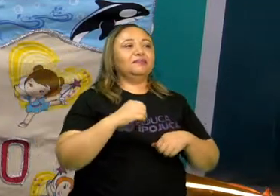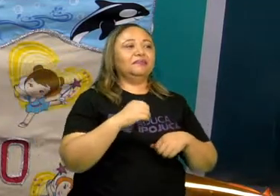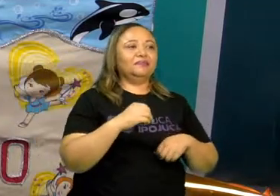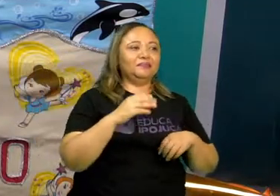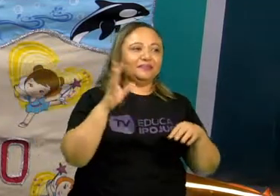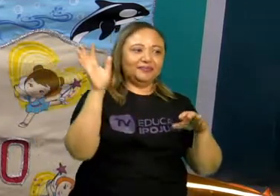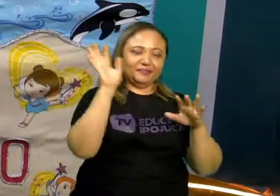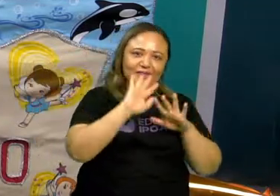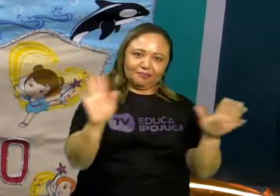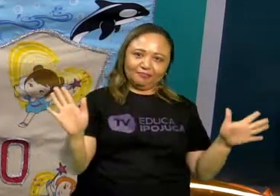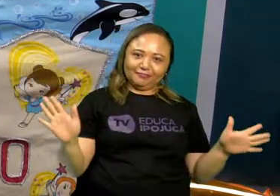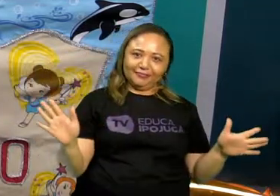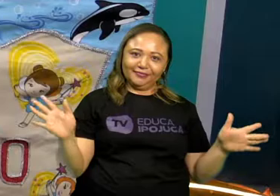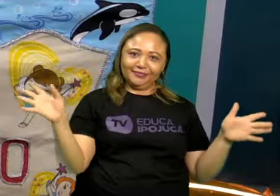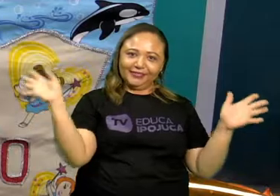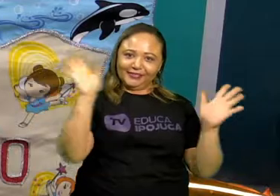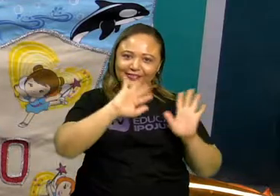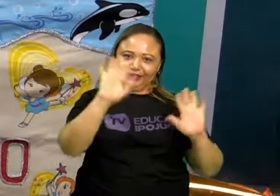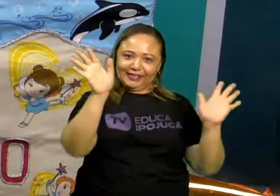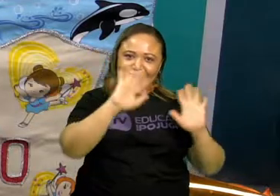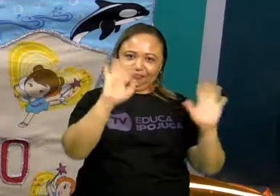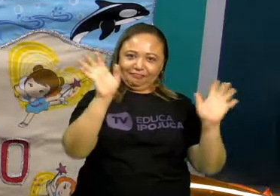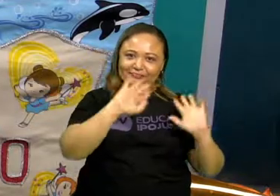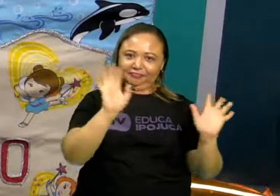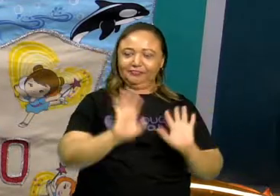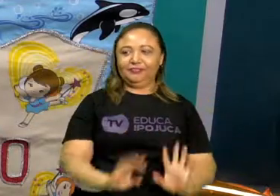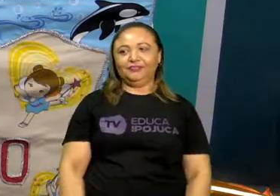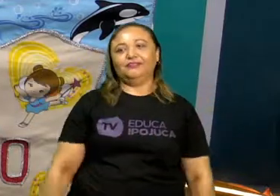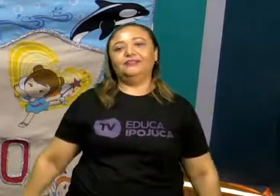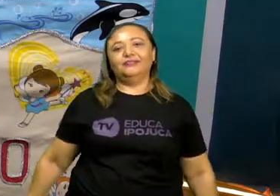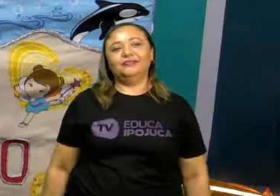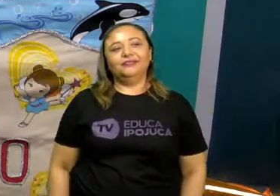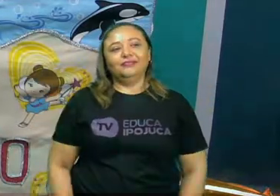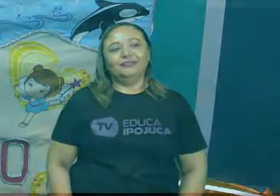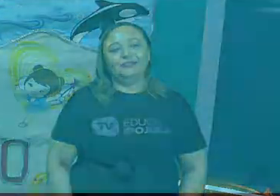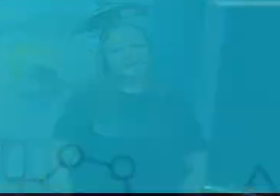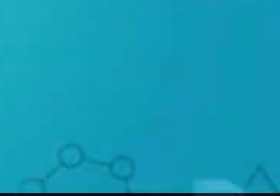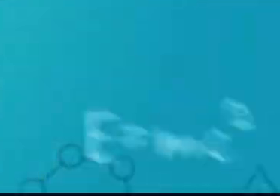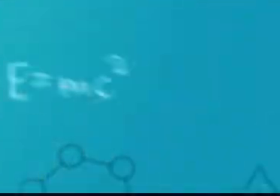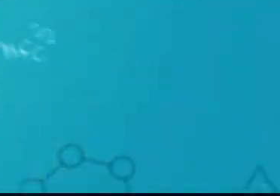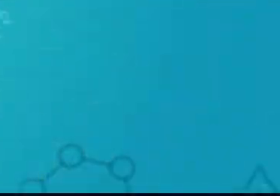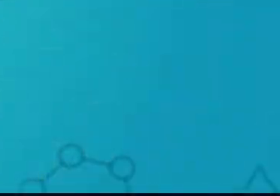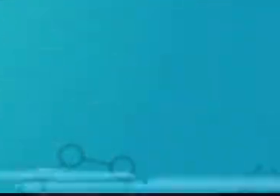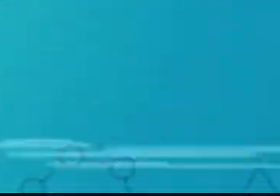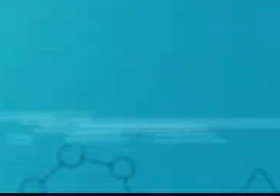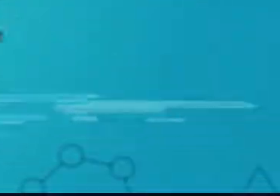vai conversar. Tia. Tá bom? Então, criançada, tchau! Tchau!